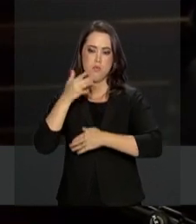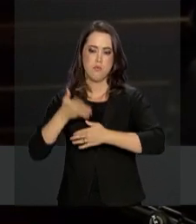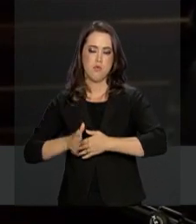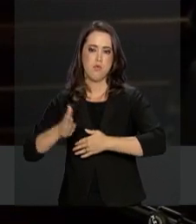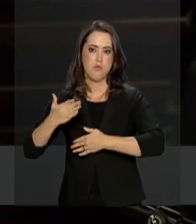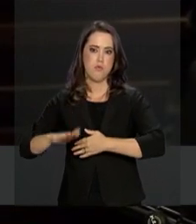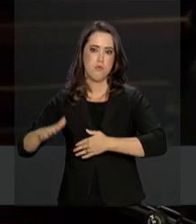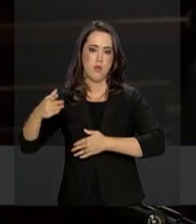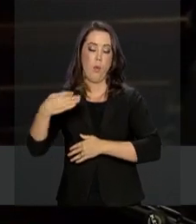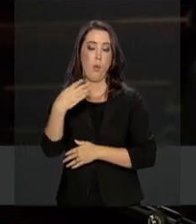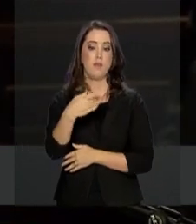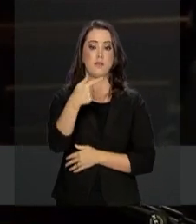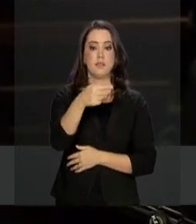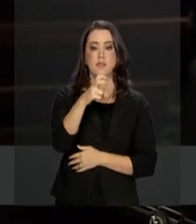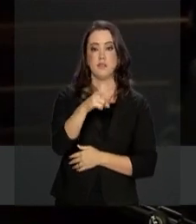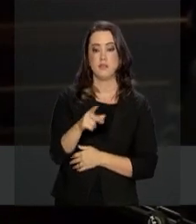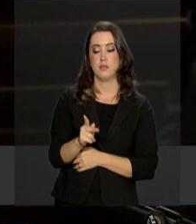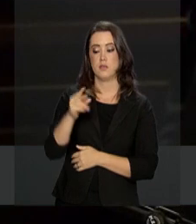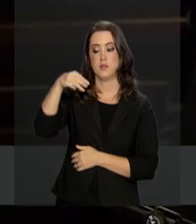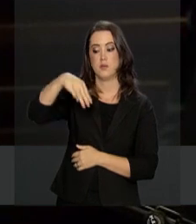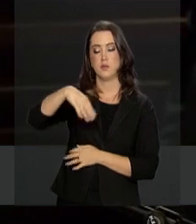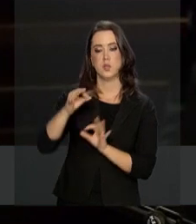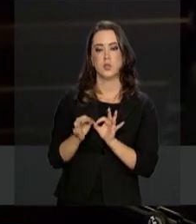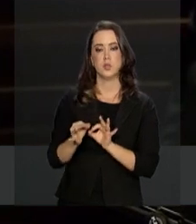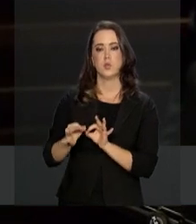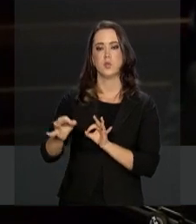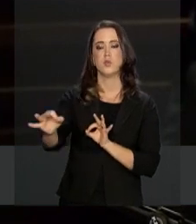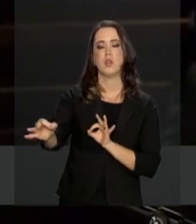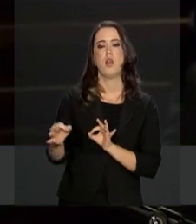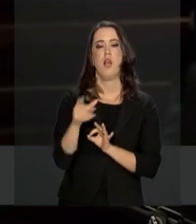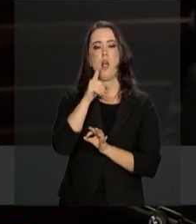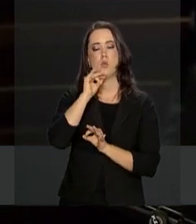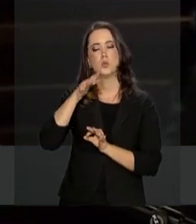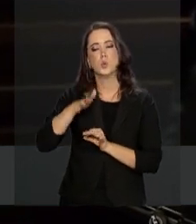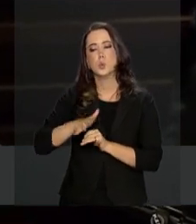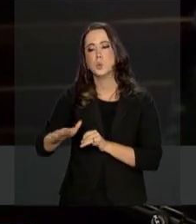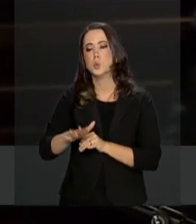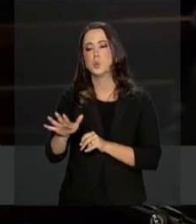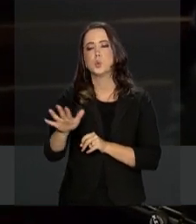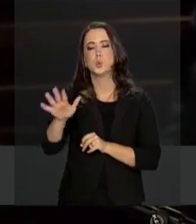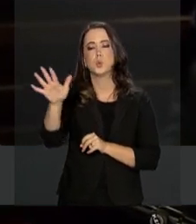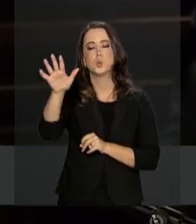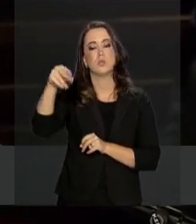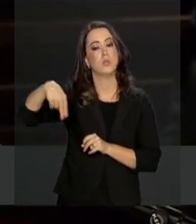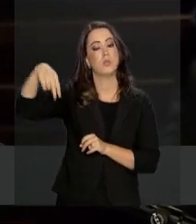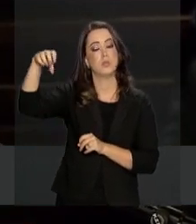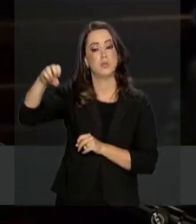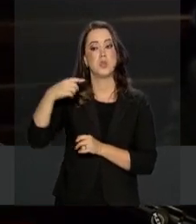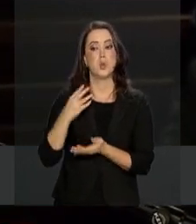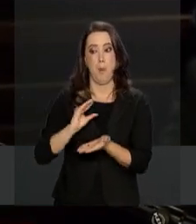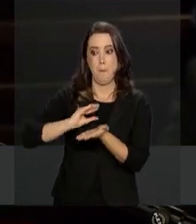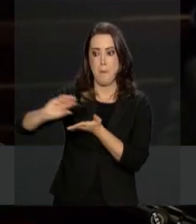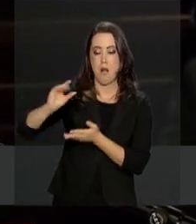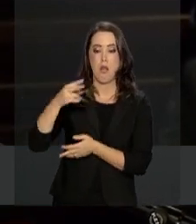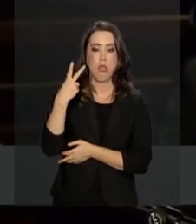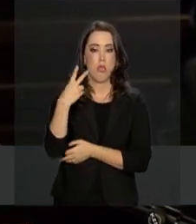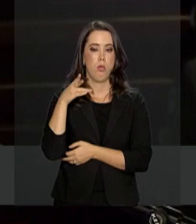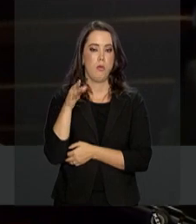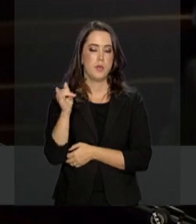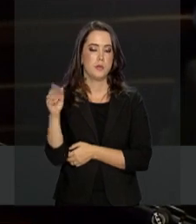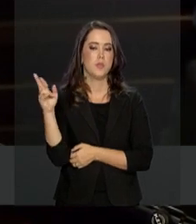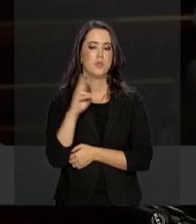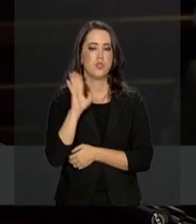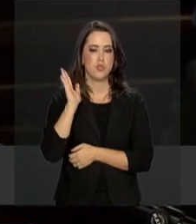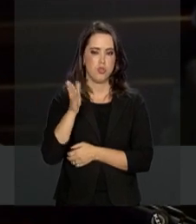que levam a água do são francisco para todo o nordeste brasileiro nós botamos a 2 bilhões de reais e agora nós já